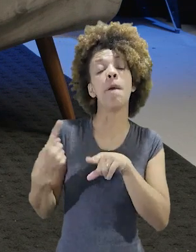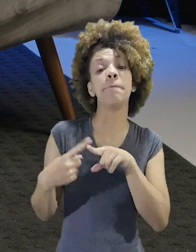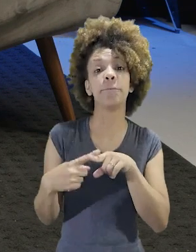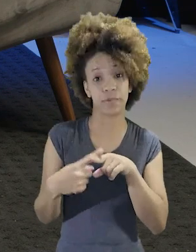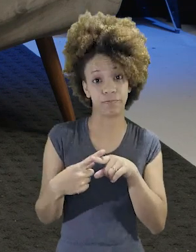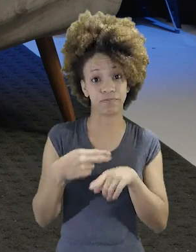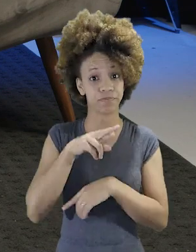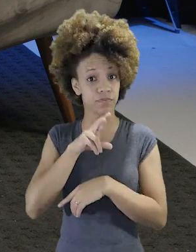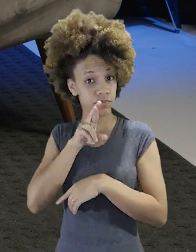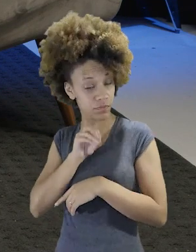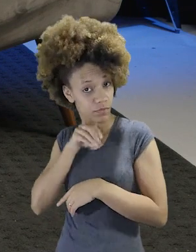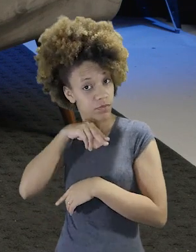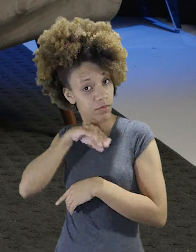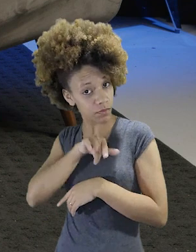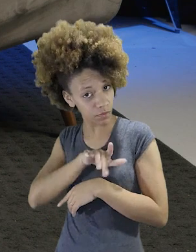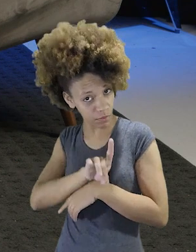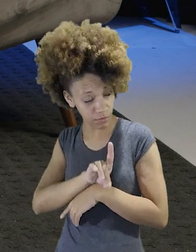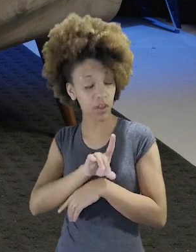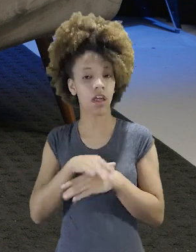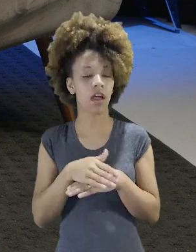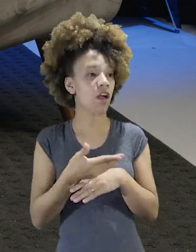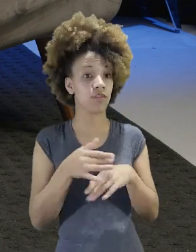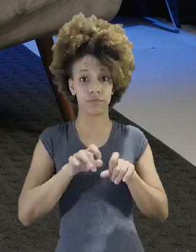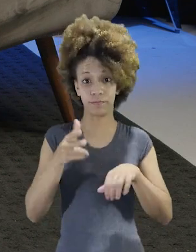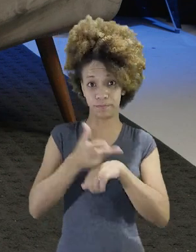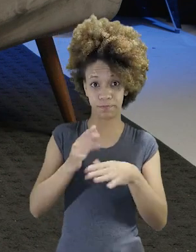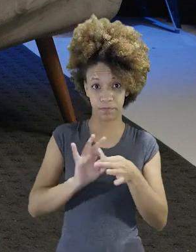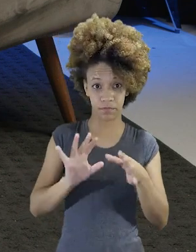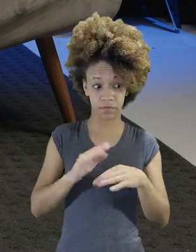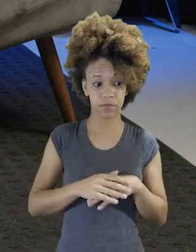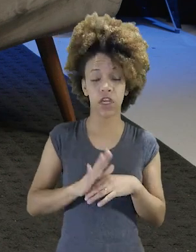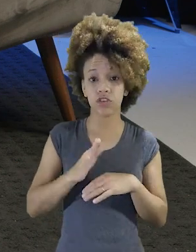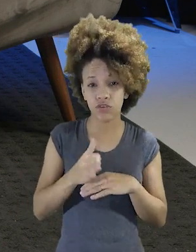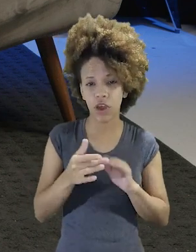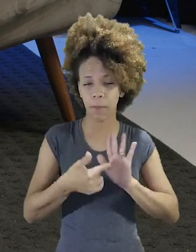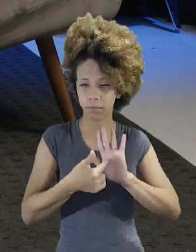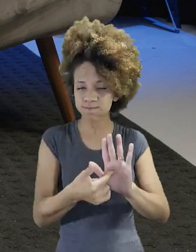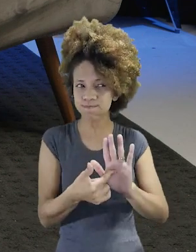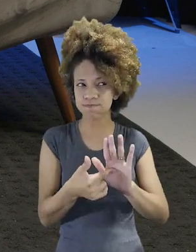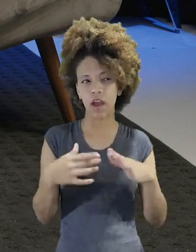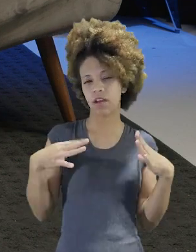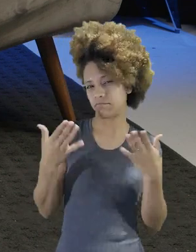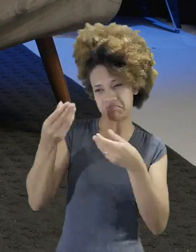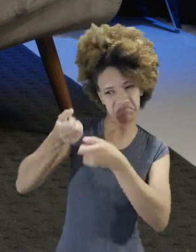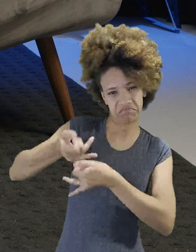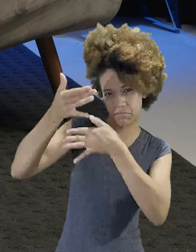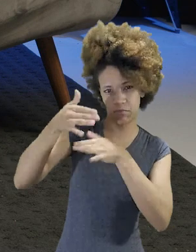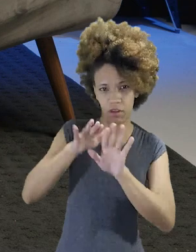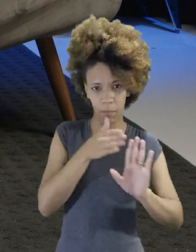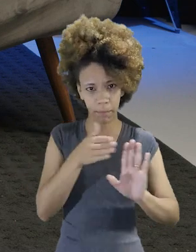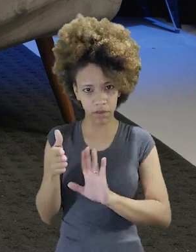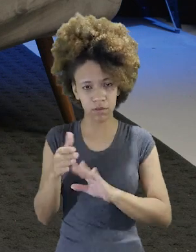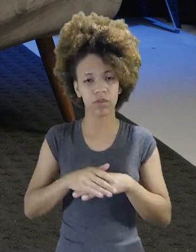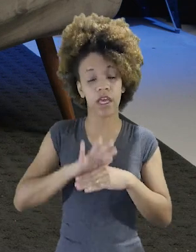porque o Ronald cara aliás eu vou deixar esse vídeo disponibilizado daqui a pouco eu vou botar eu acho que férias sei lá em algum momento